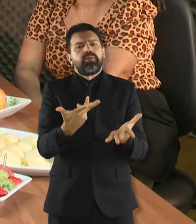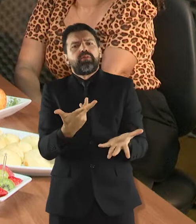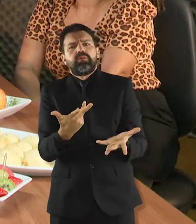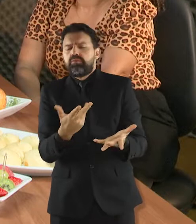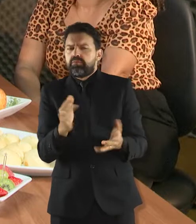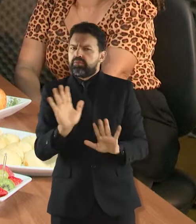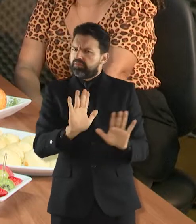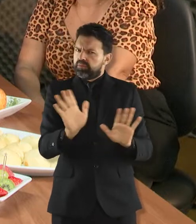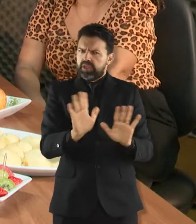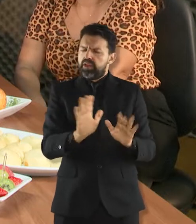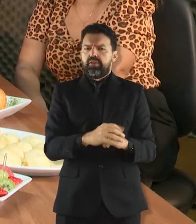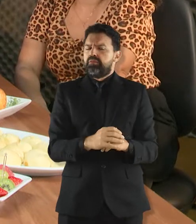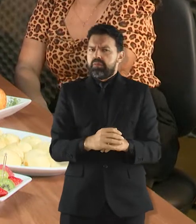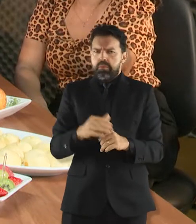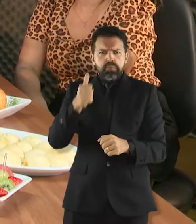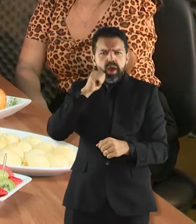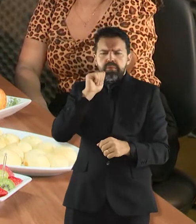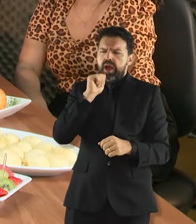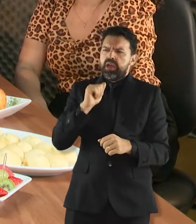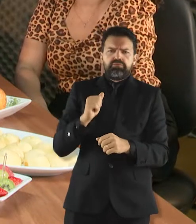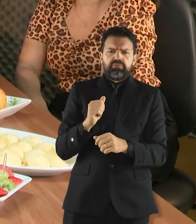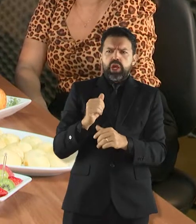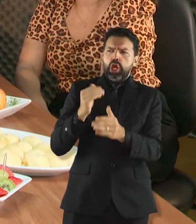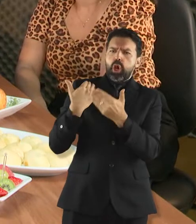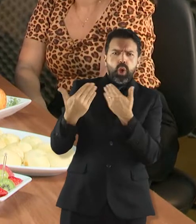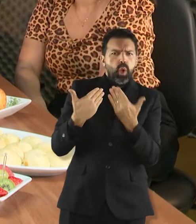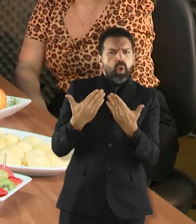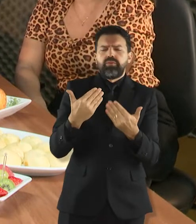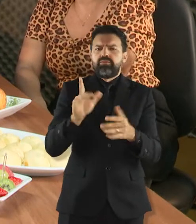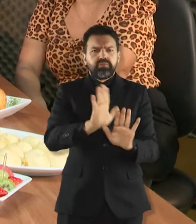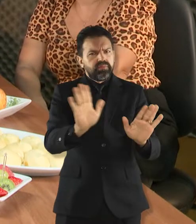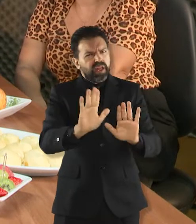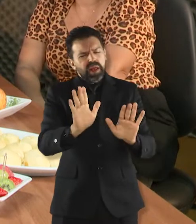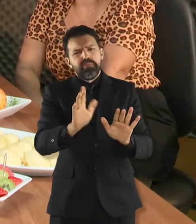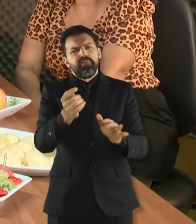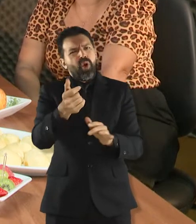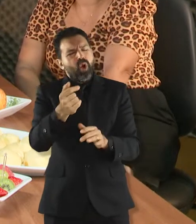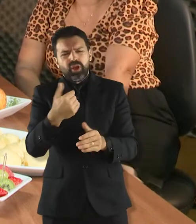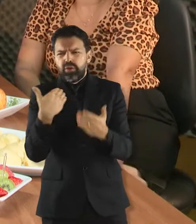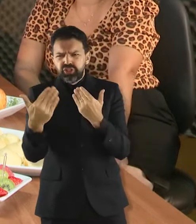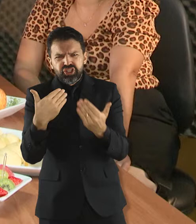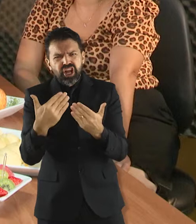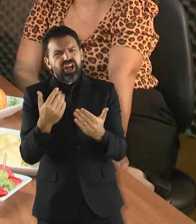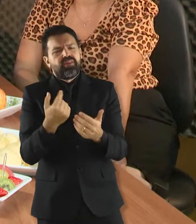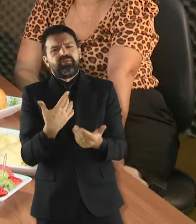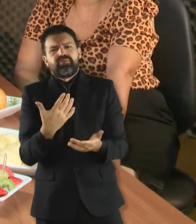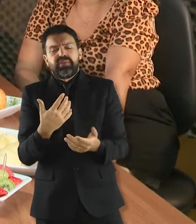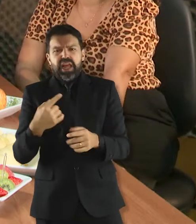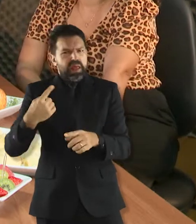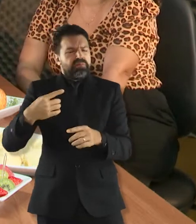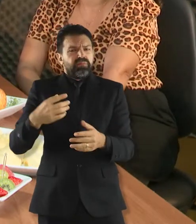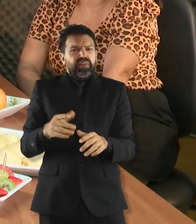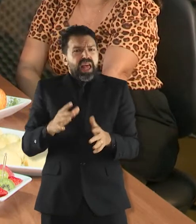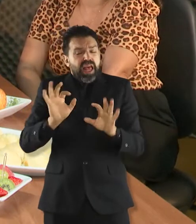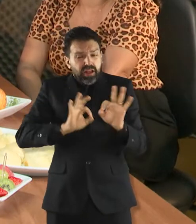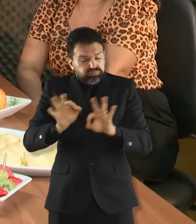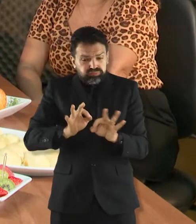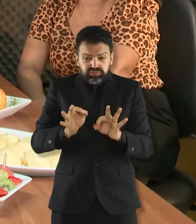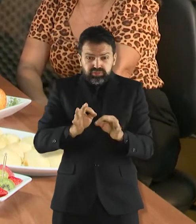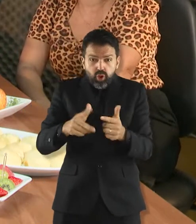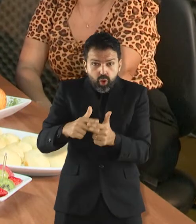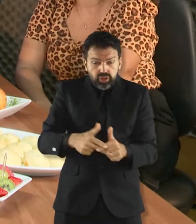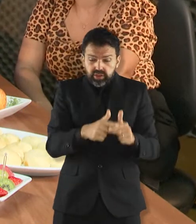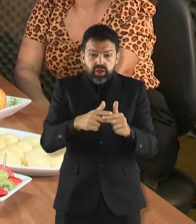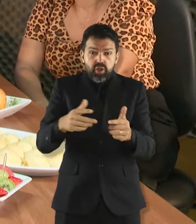mãe, não. Não Entendeu? tinha. Minha Não filha, tem, não tem Ela esse era muito diálogo, prática, muito prática, muito entendeu? prática para resolver as coisas, né?